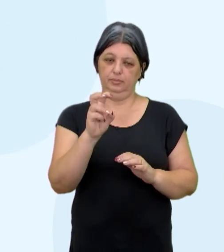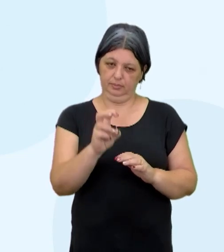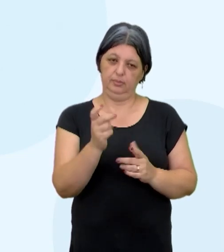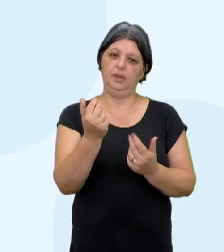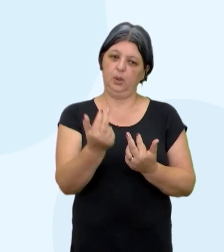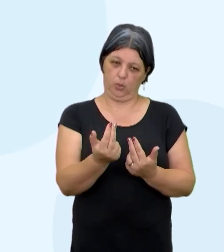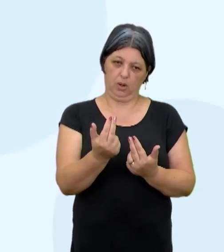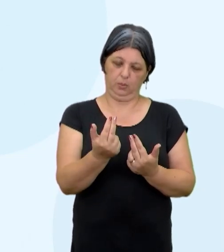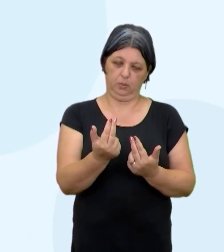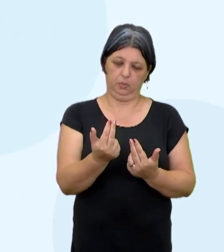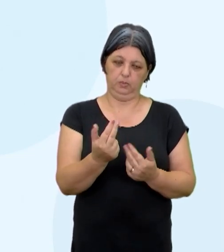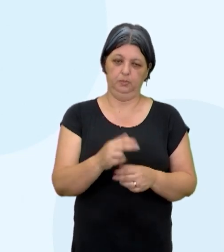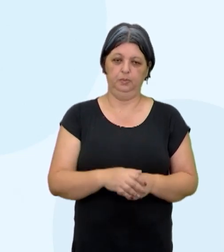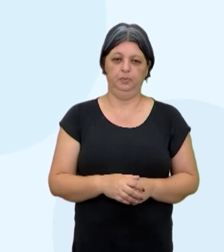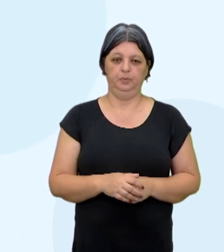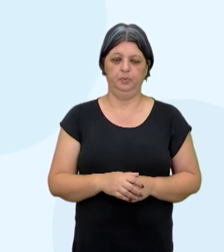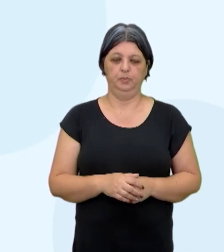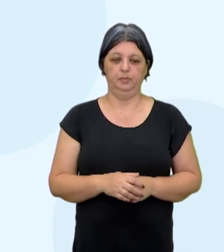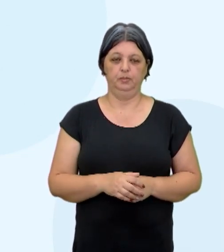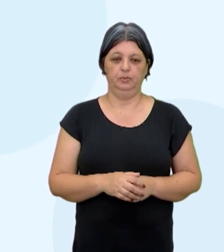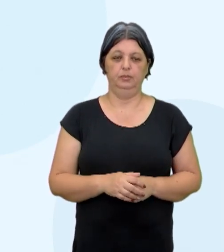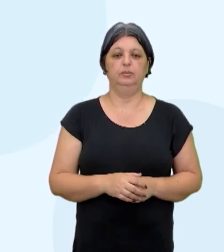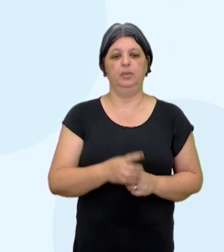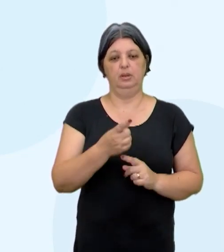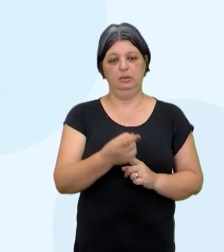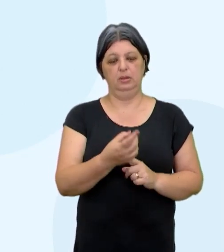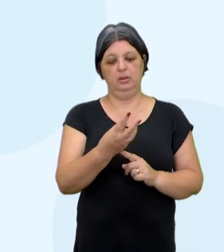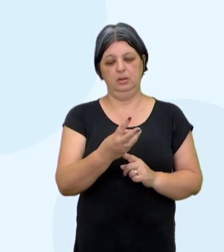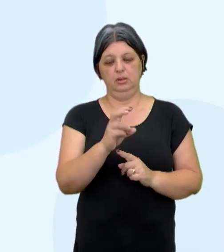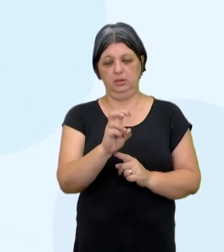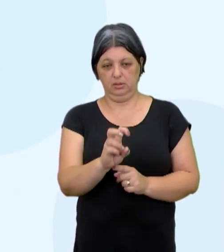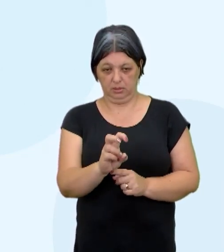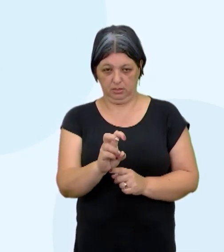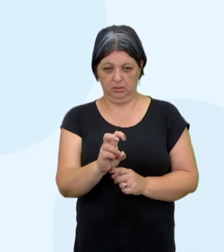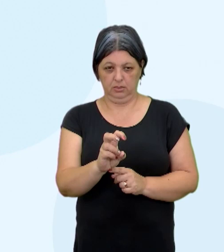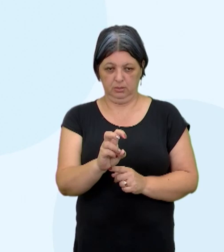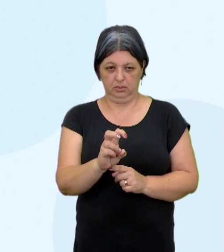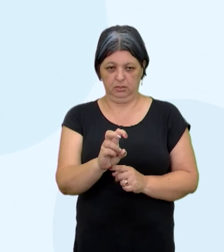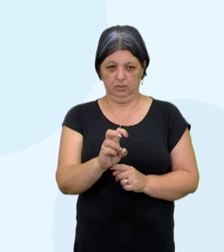tá? Octógono regular. Então, aqui a gente tem 135,